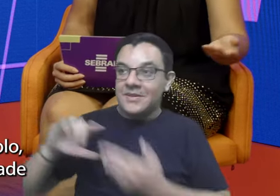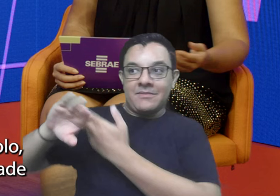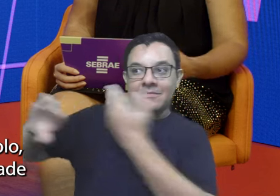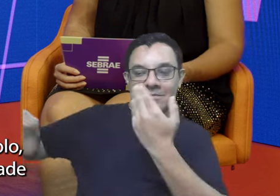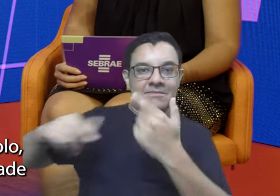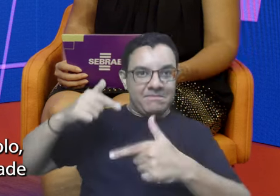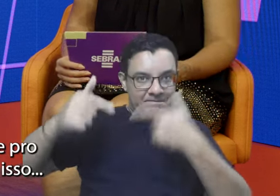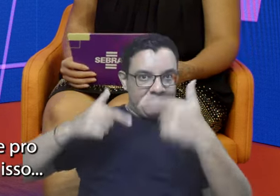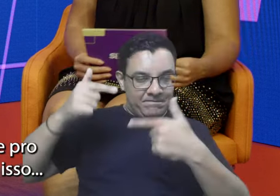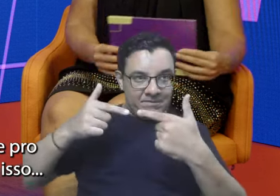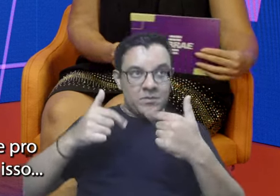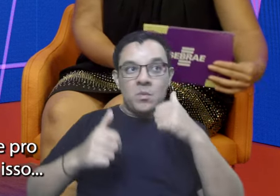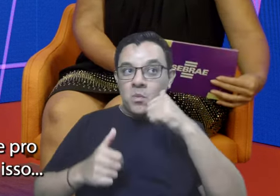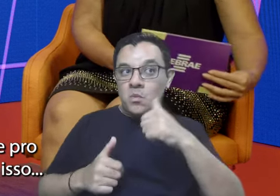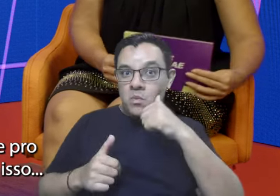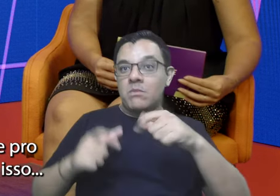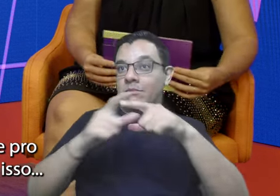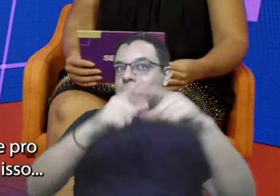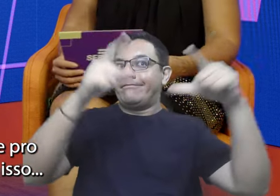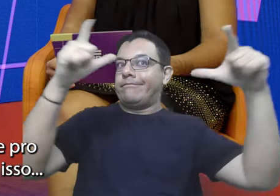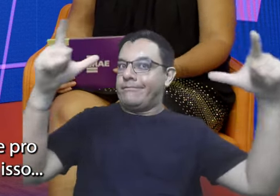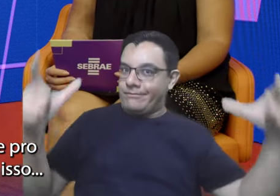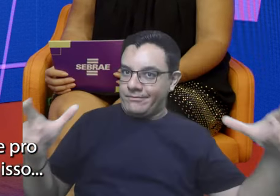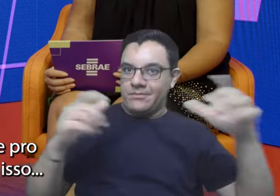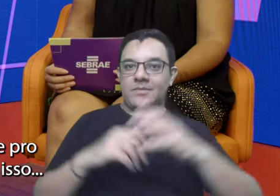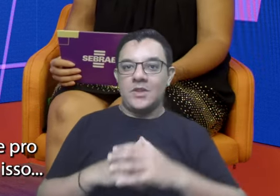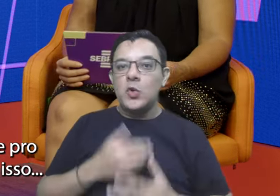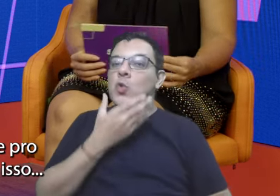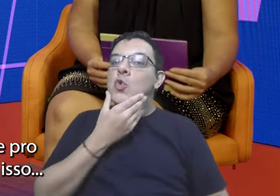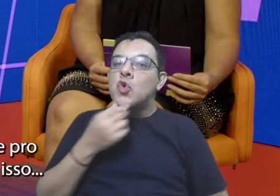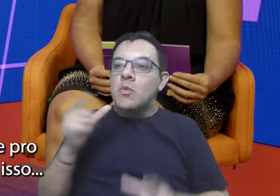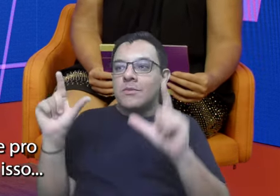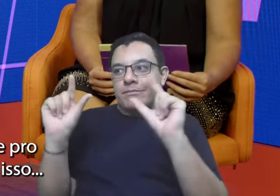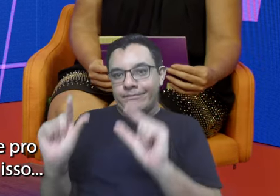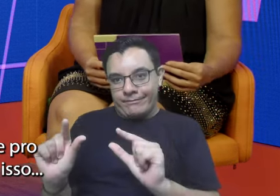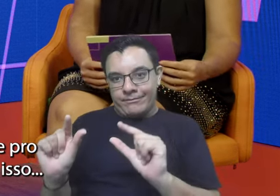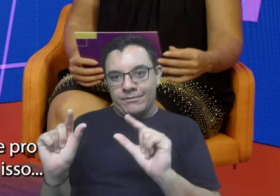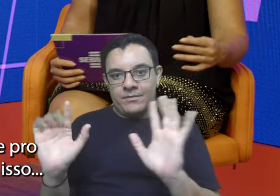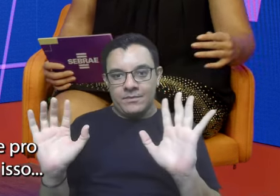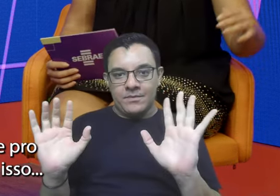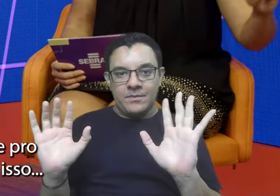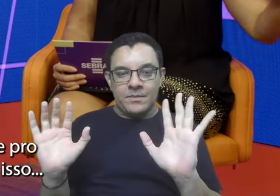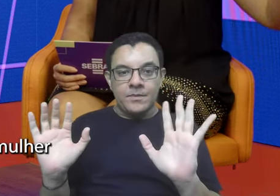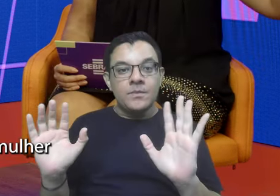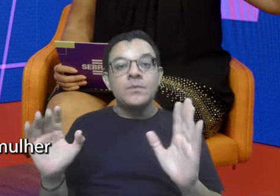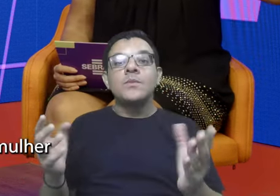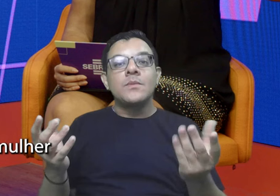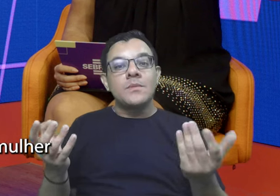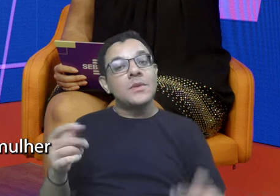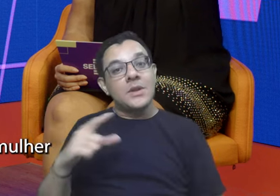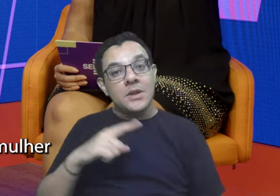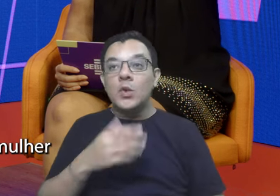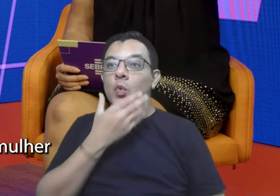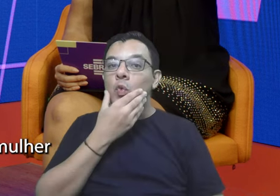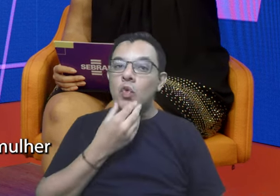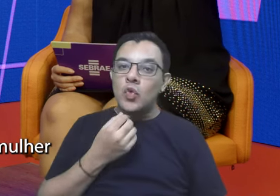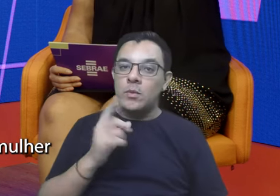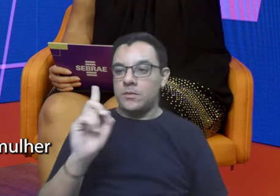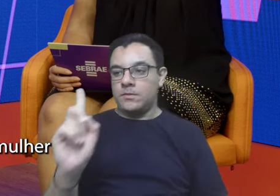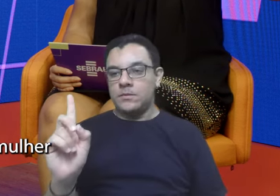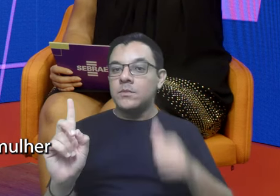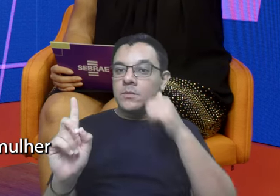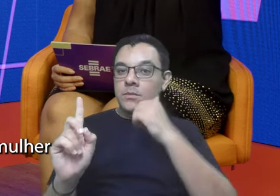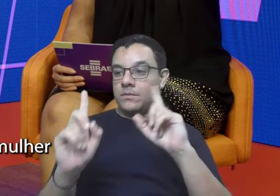licença maternidade é muito maior paraa mulher e pro pro pro homem é muito menor como isso então são tem um homem e uma